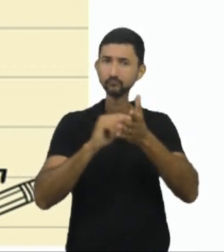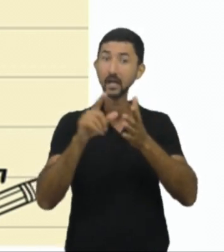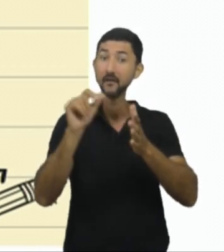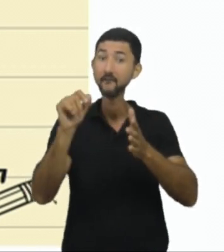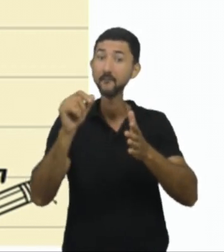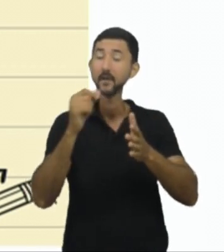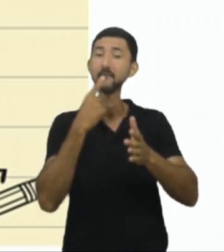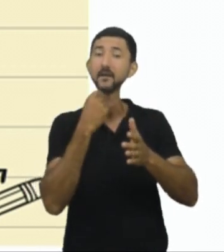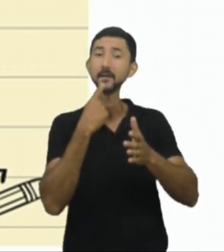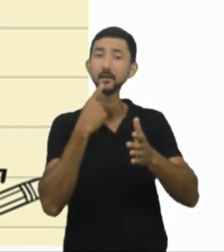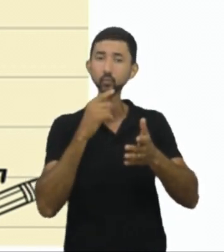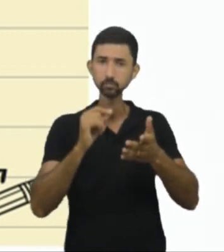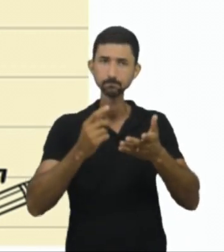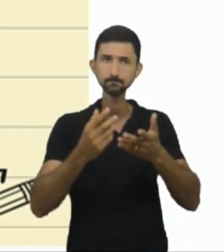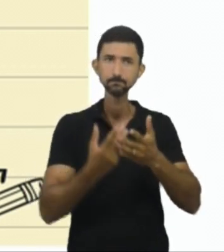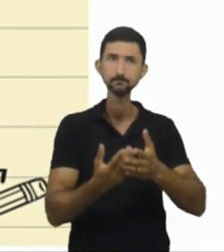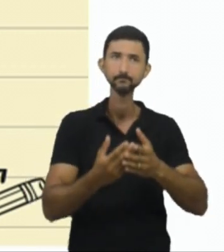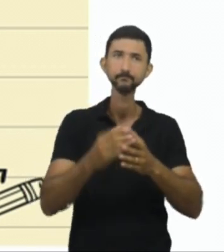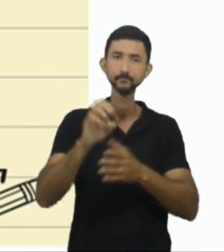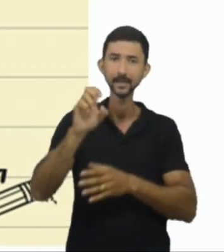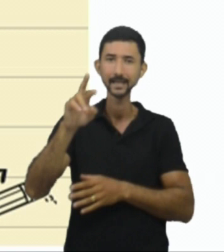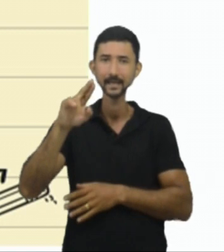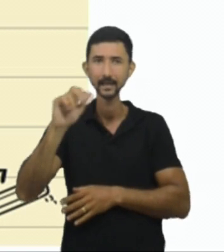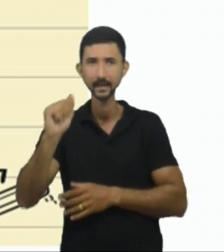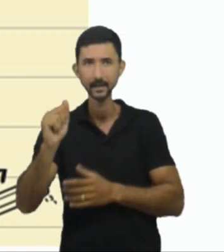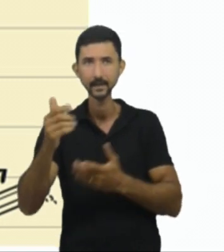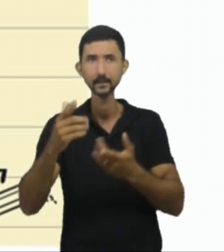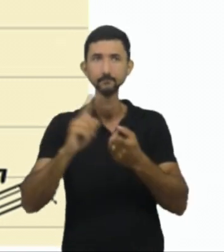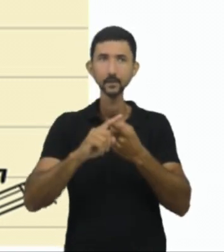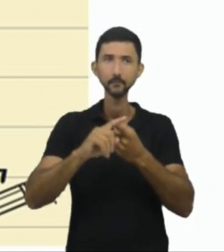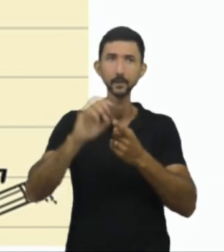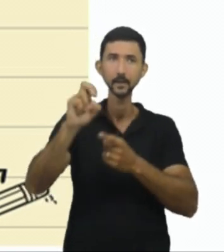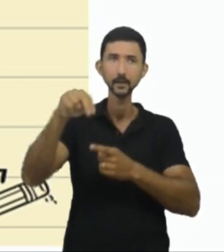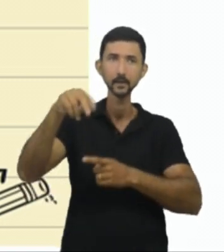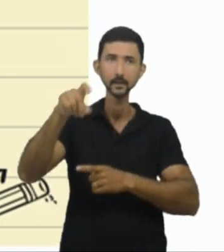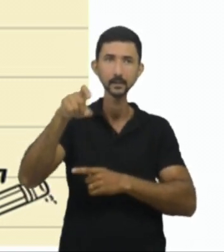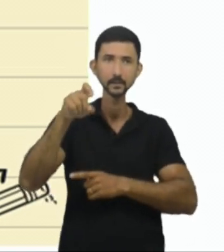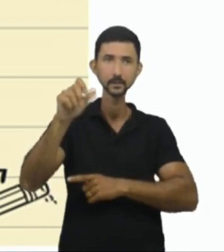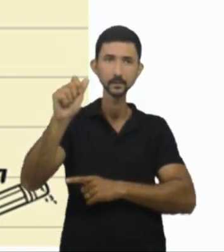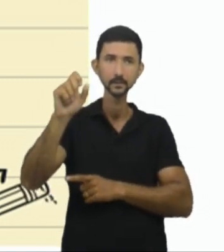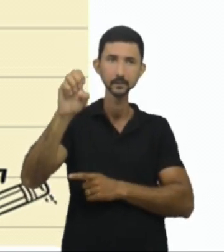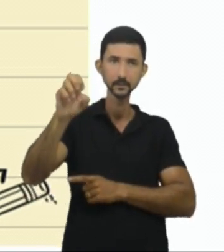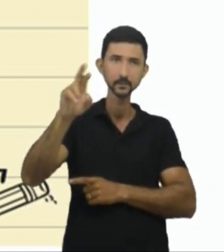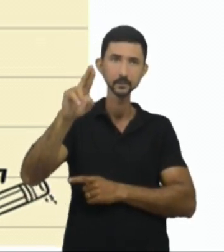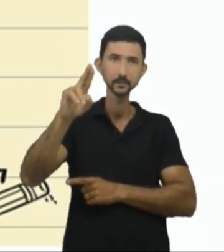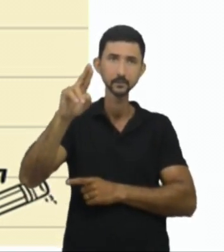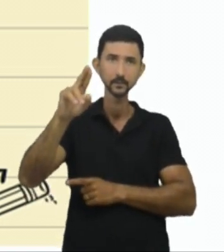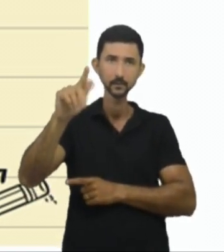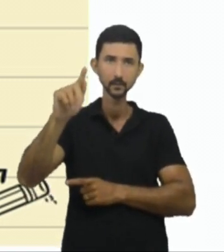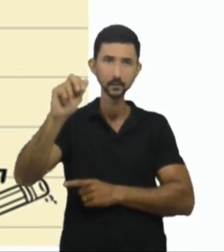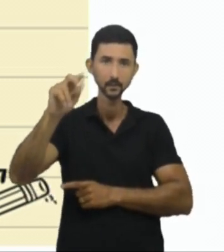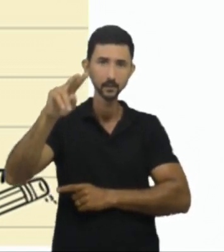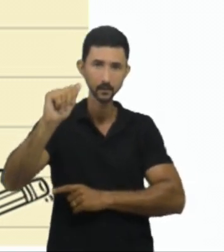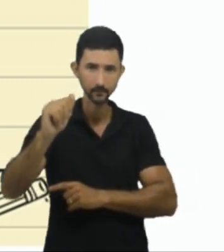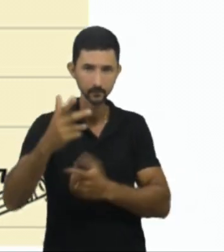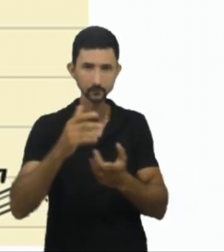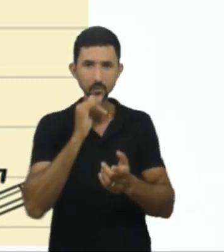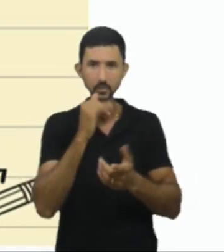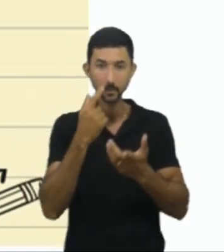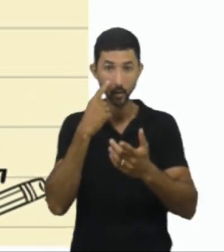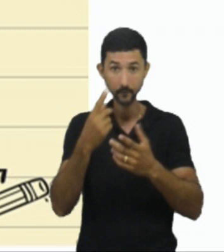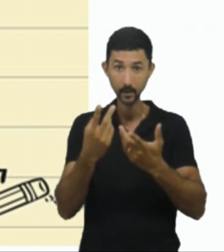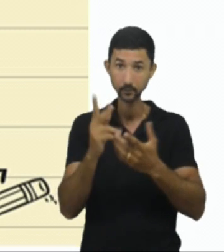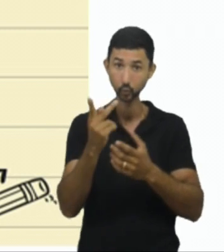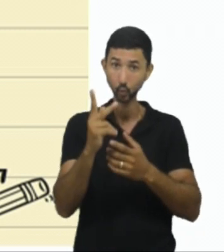destacados aí. Era e enxergava. Eu sempre vou ter tantas orações quantos verbos eu tiver.